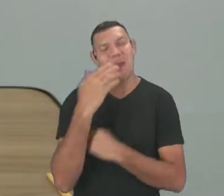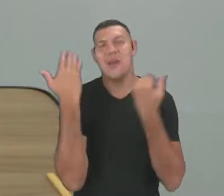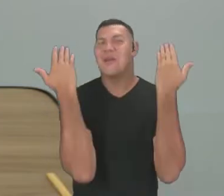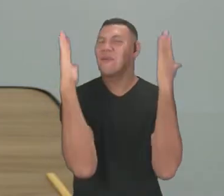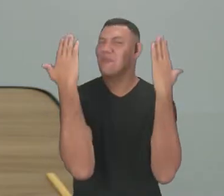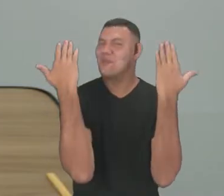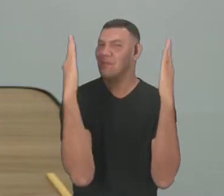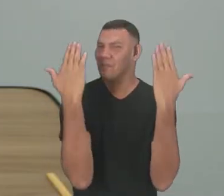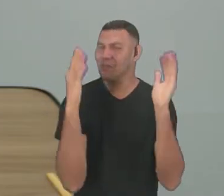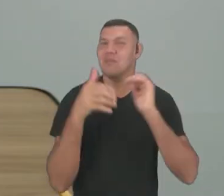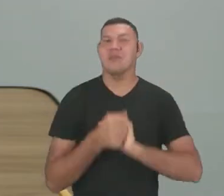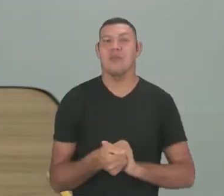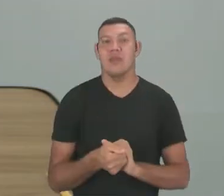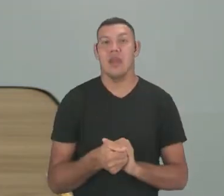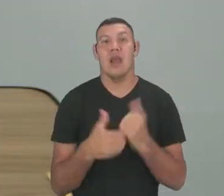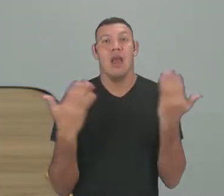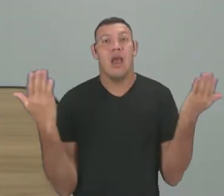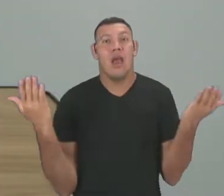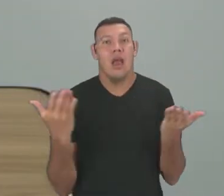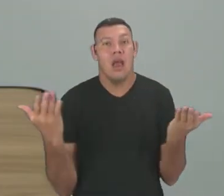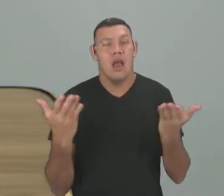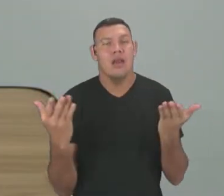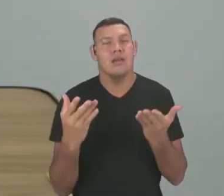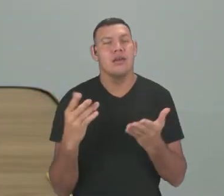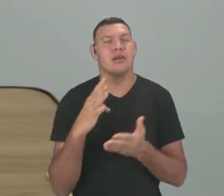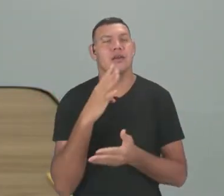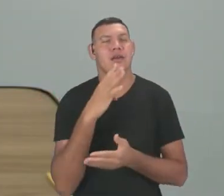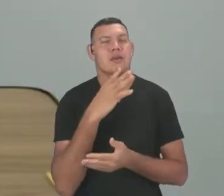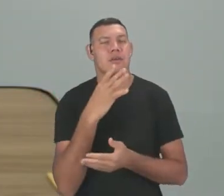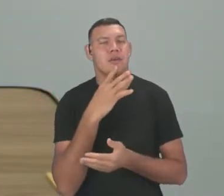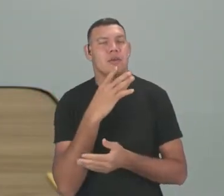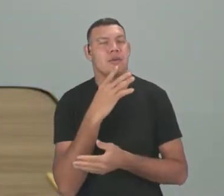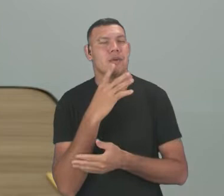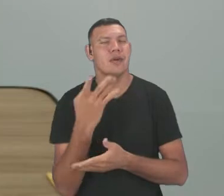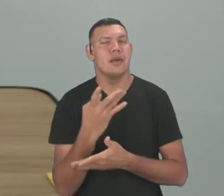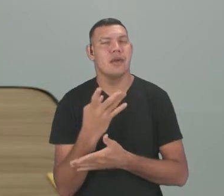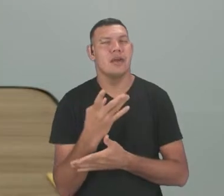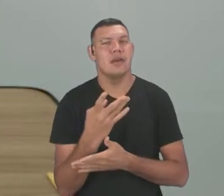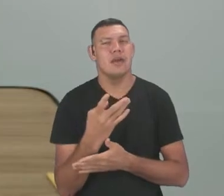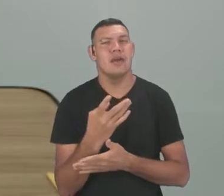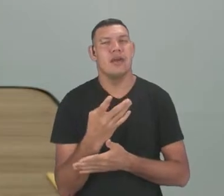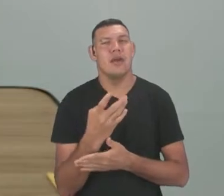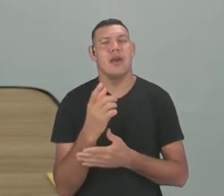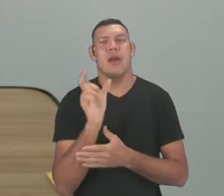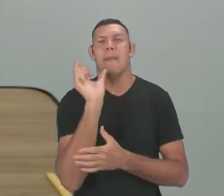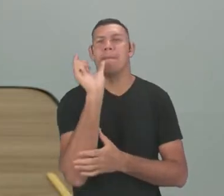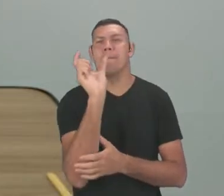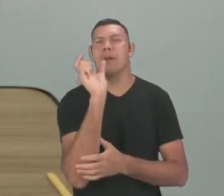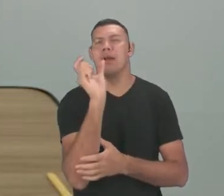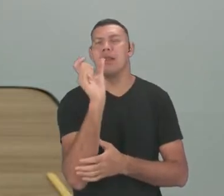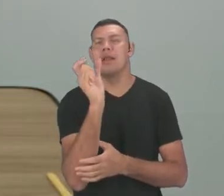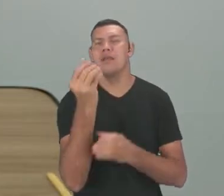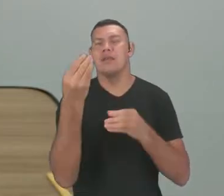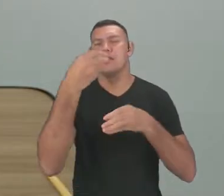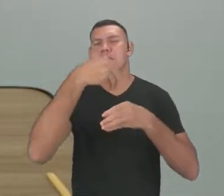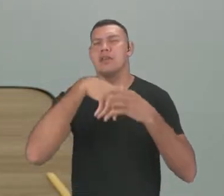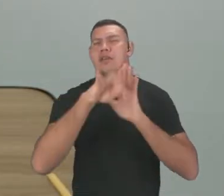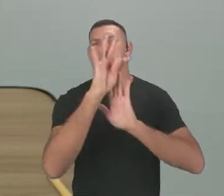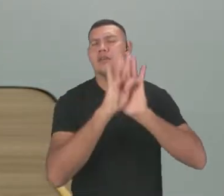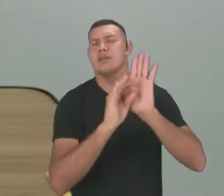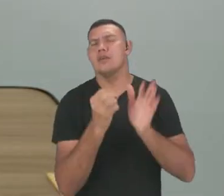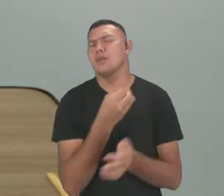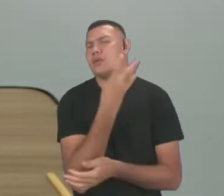bem quem agora eu quero saber quem é que lembra quantas palavras têm no texto